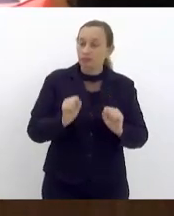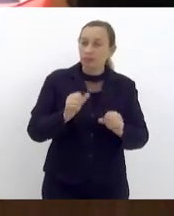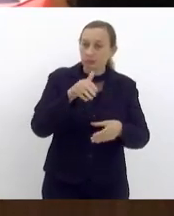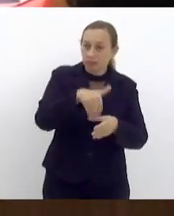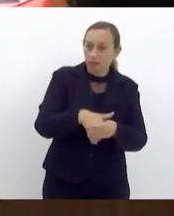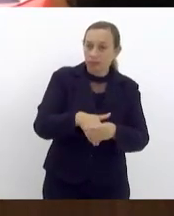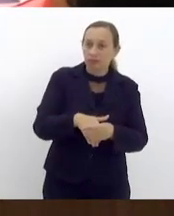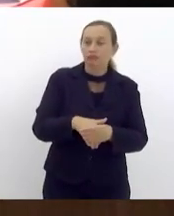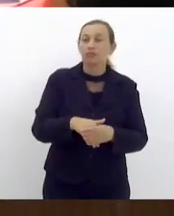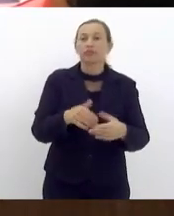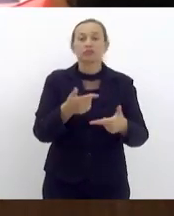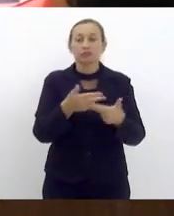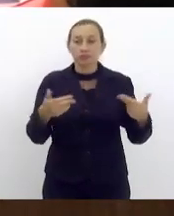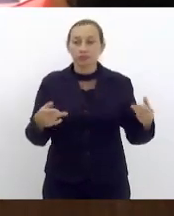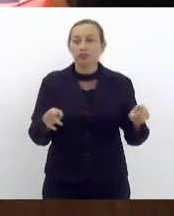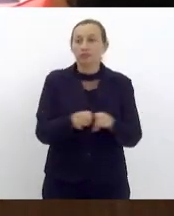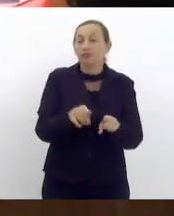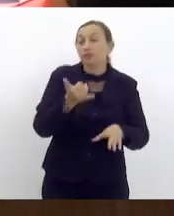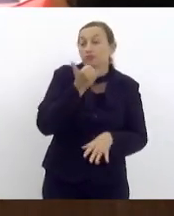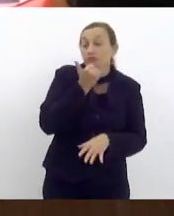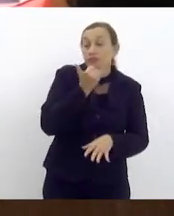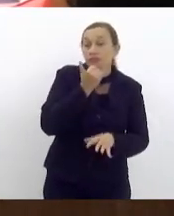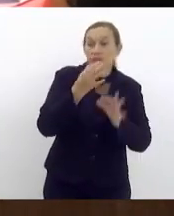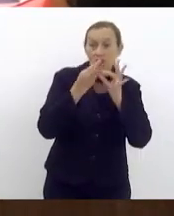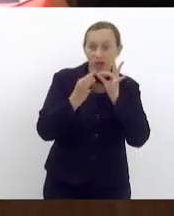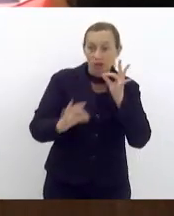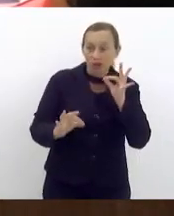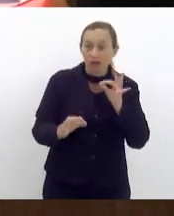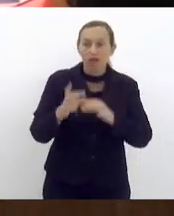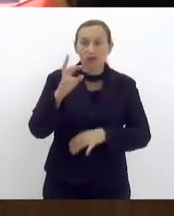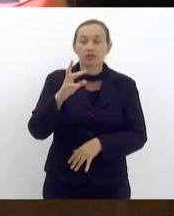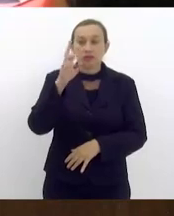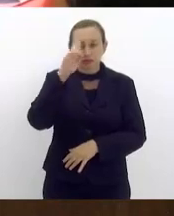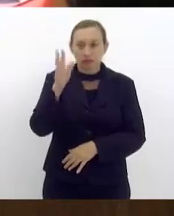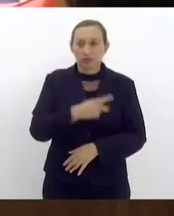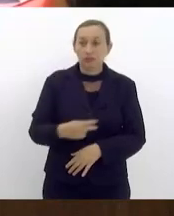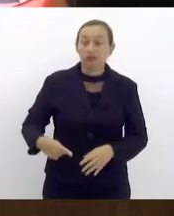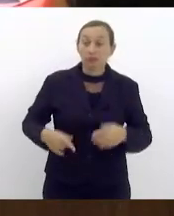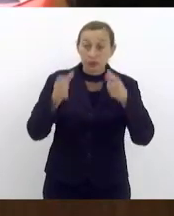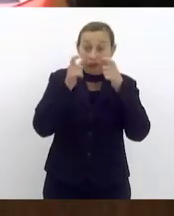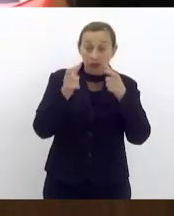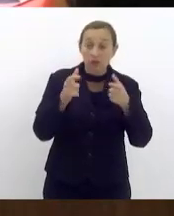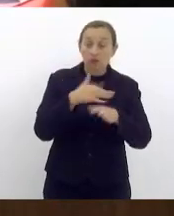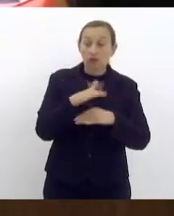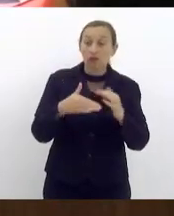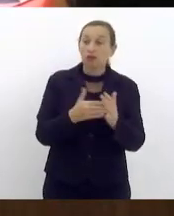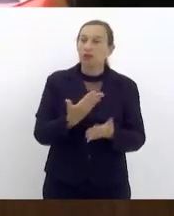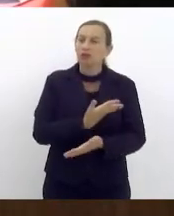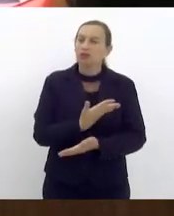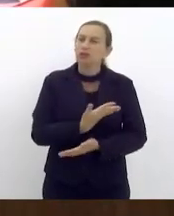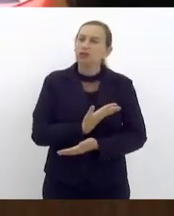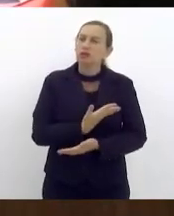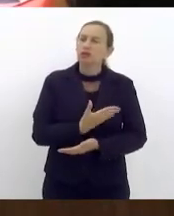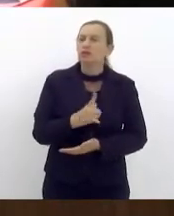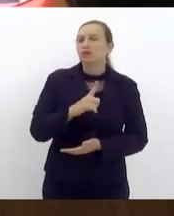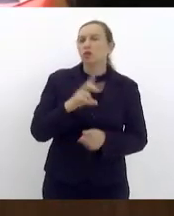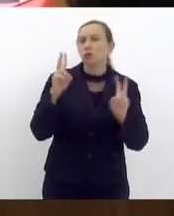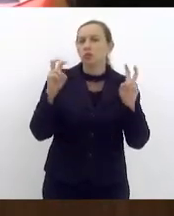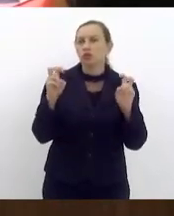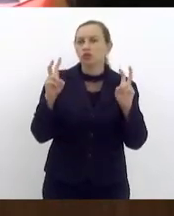E aí tem fenômenos também me desculpem me alongar Presidente mas é importante a atenção de todos os colegas existe uma